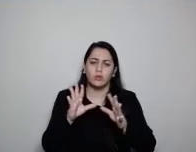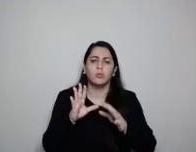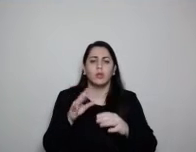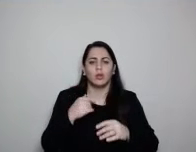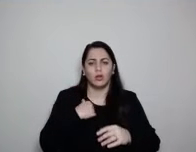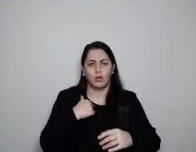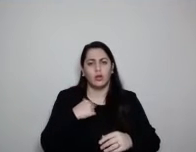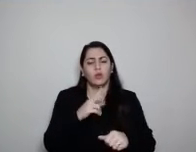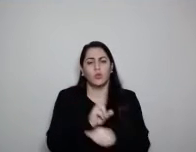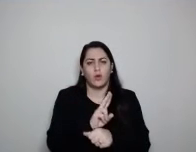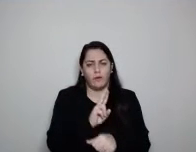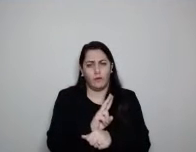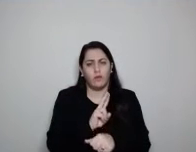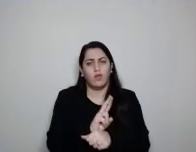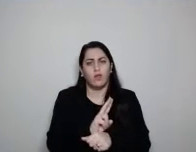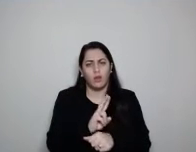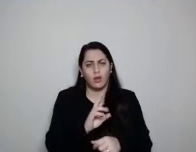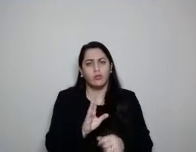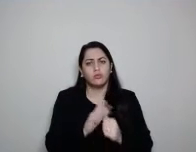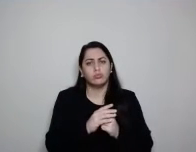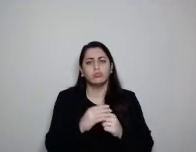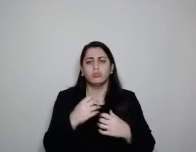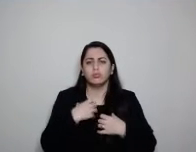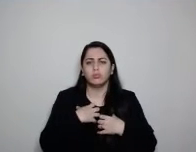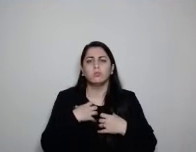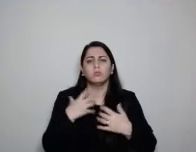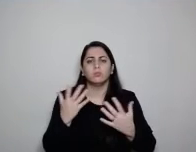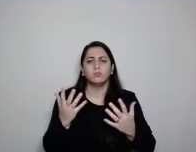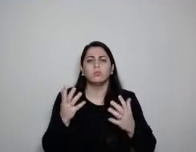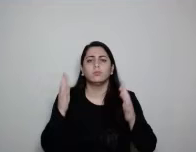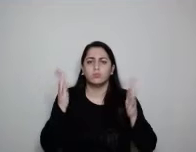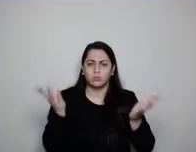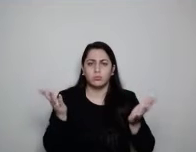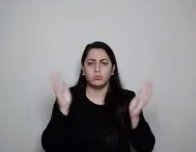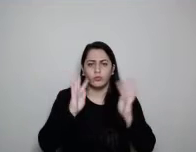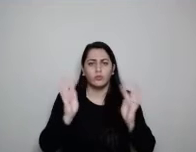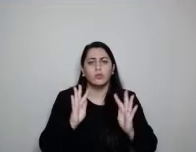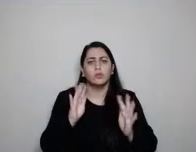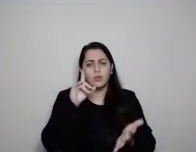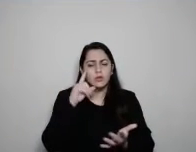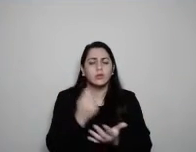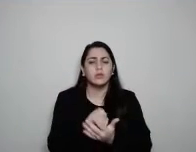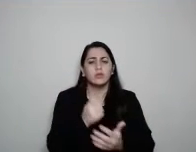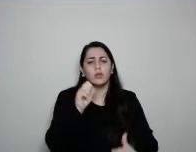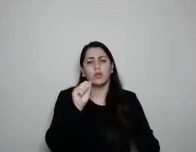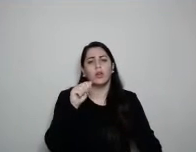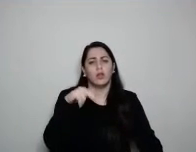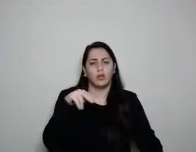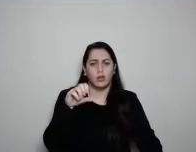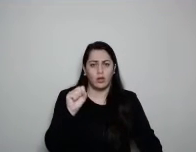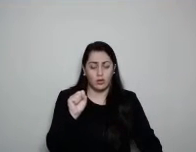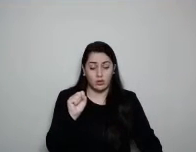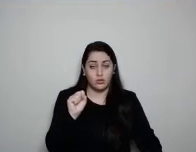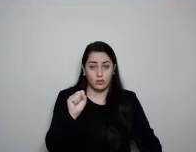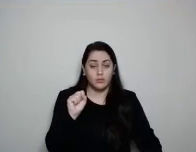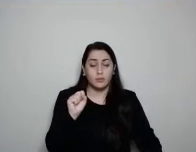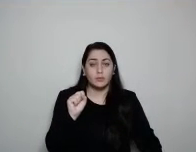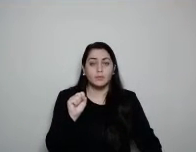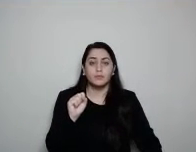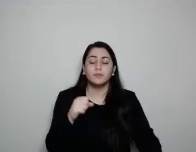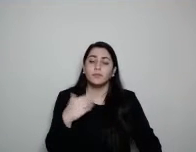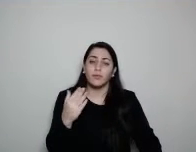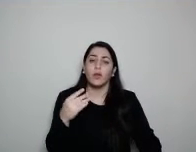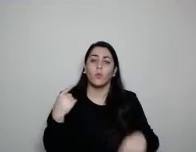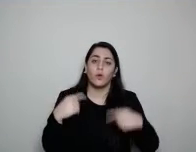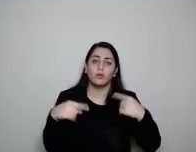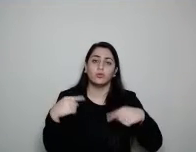e comemorou a decisão da ANS, doutor Renato. E essa discussão de